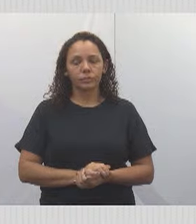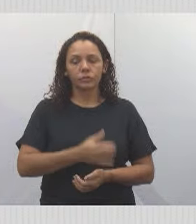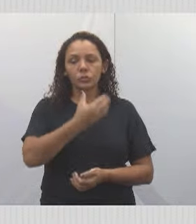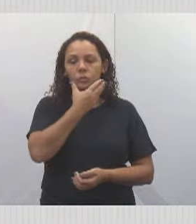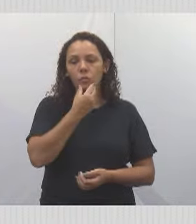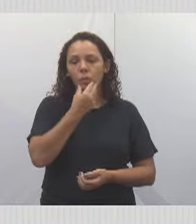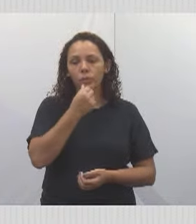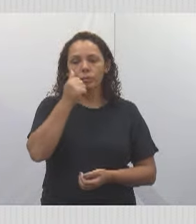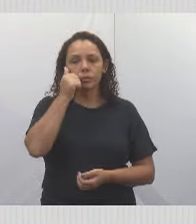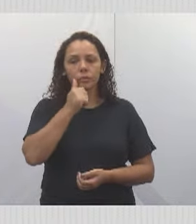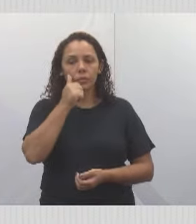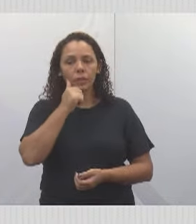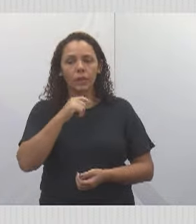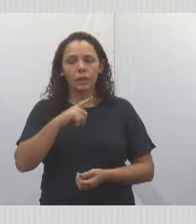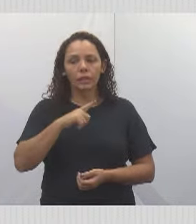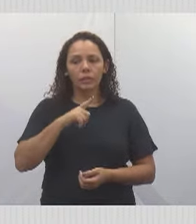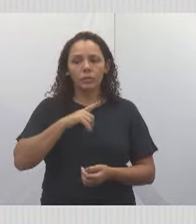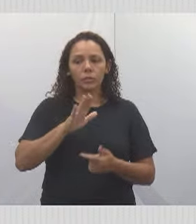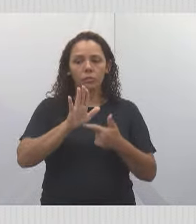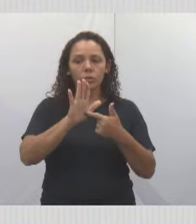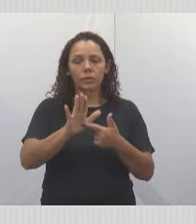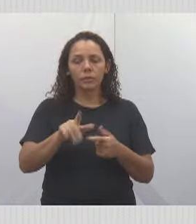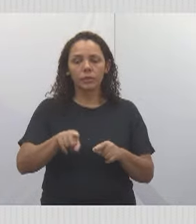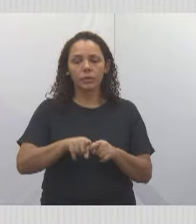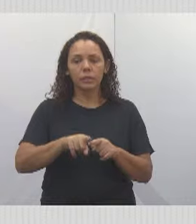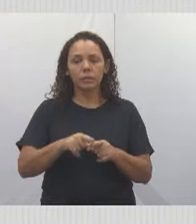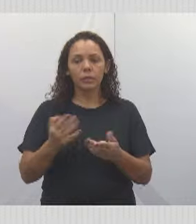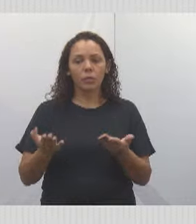Masculino e feminino, temos aqui descrito, e peso ao nascer.